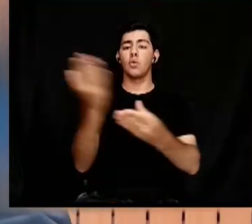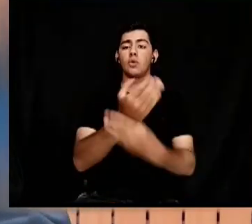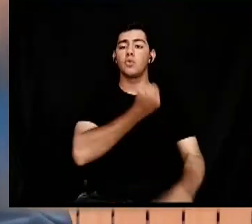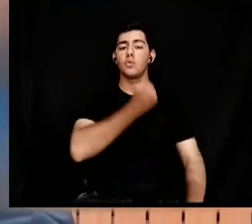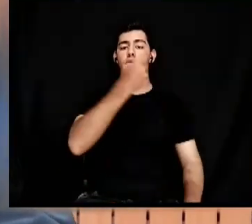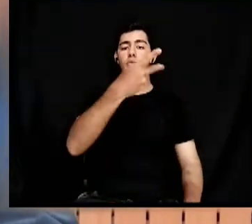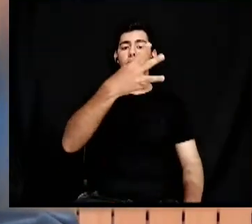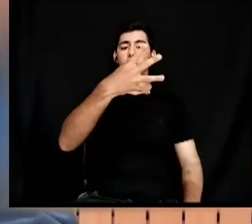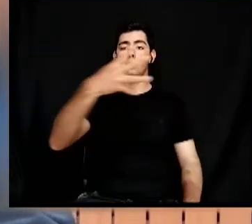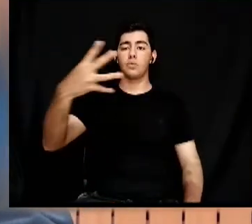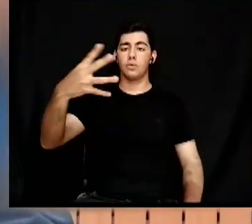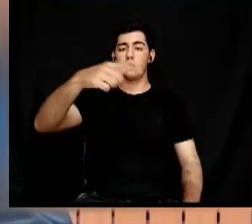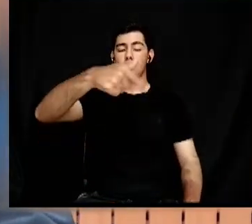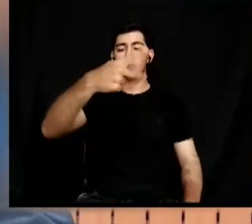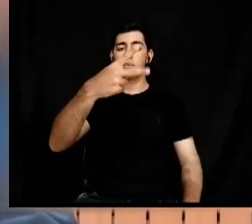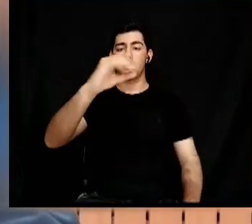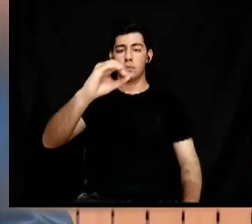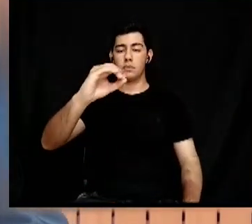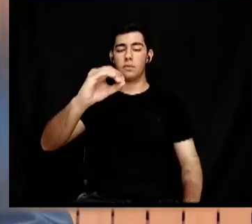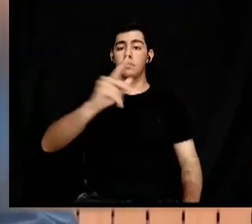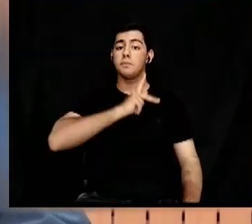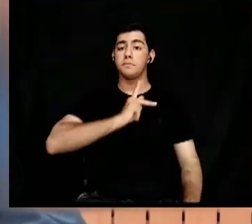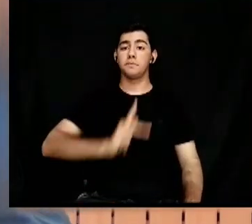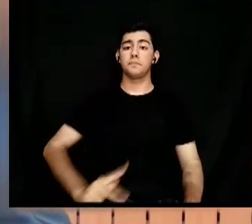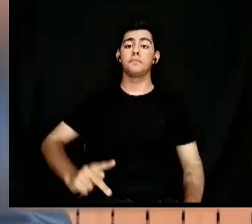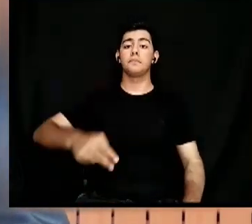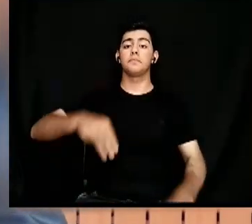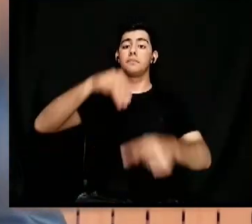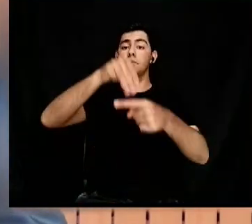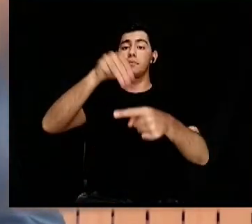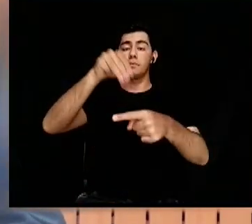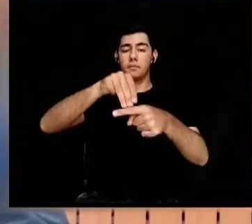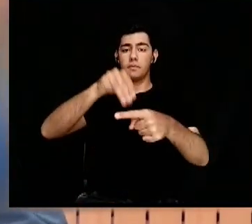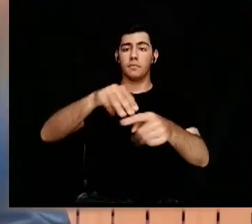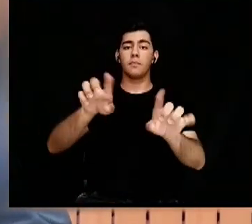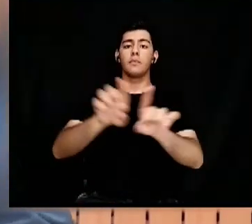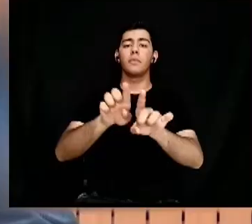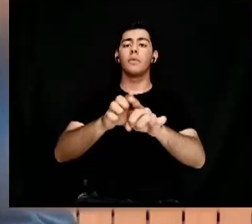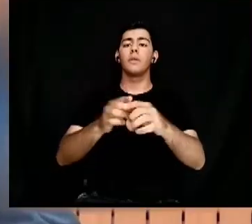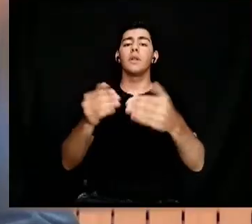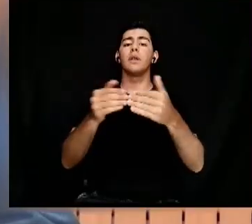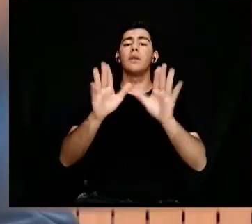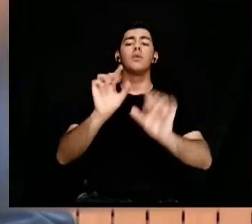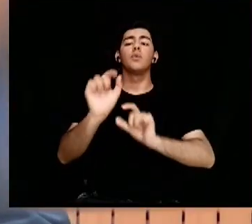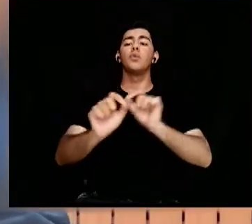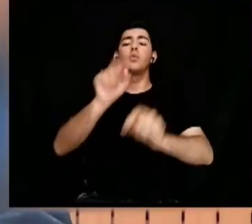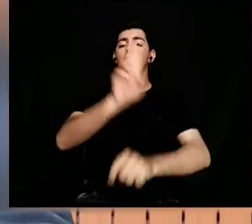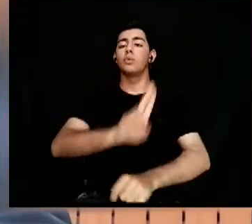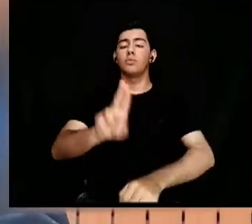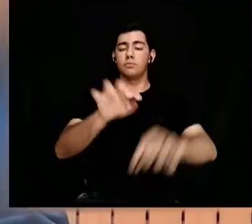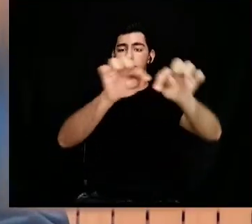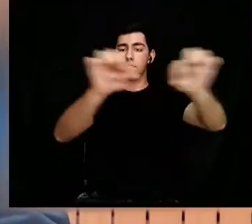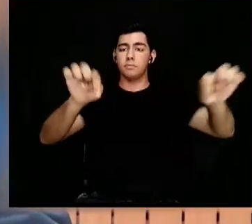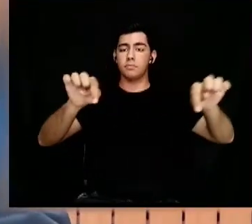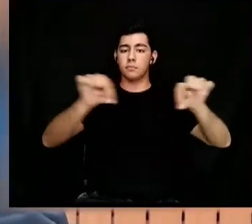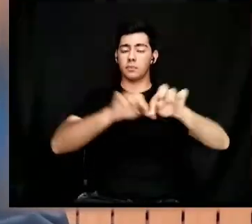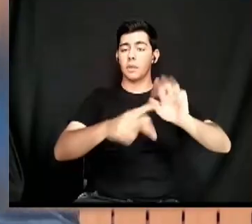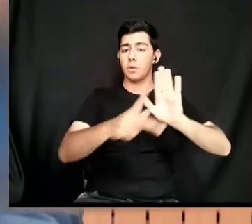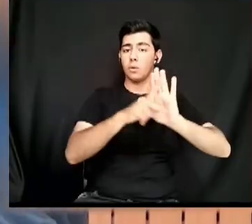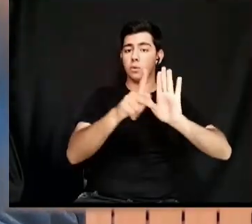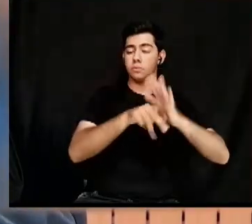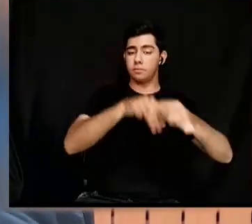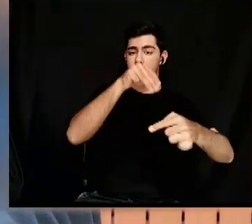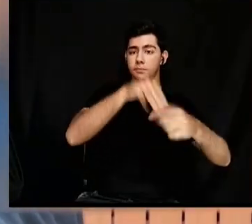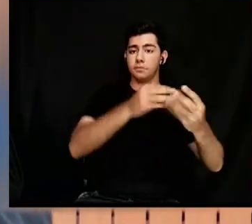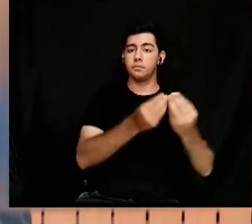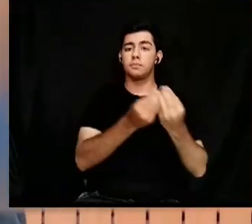244-720, de autoria do prefeito municipal, que autoriza a doação de bem imóvel de propriedade municipal ao Estado de São Paulo